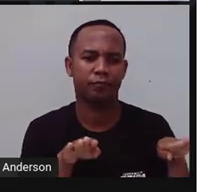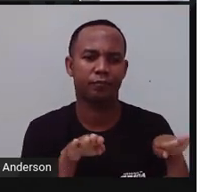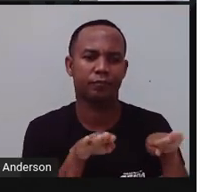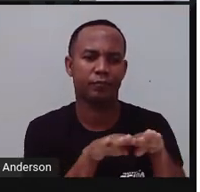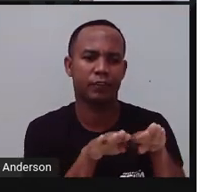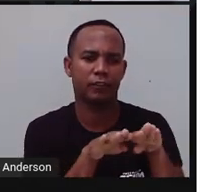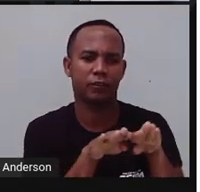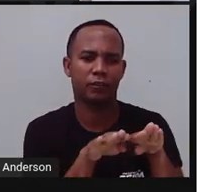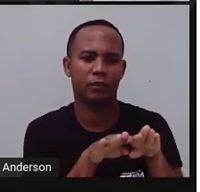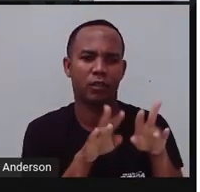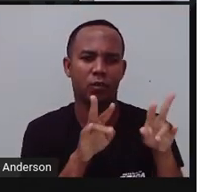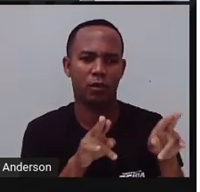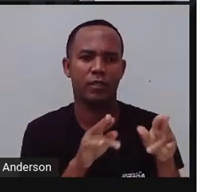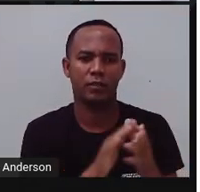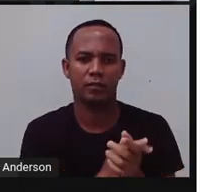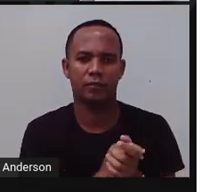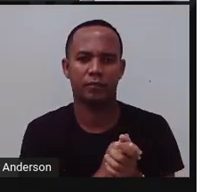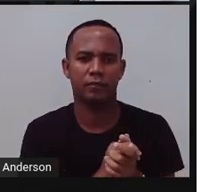Certo?